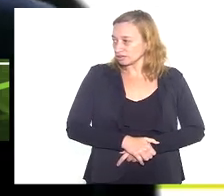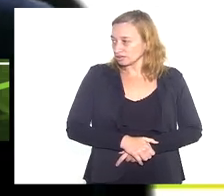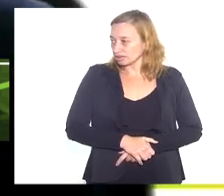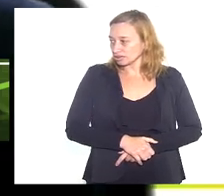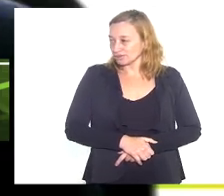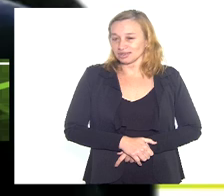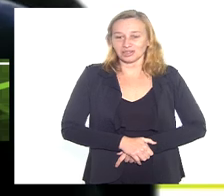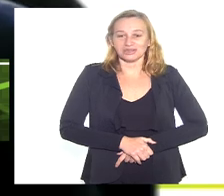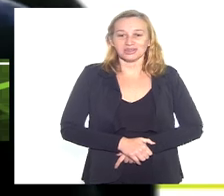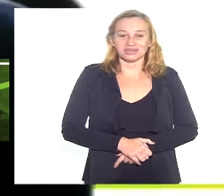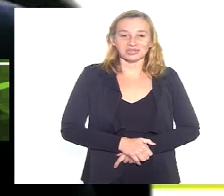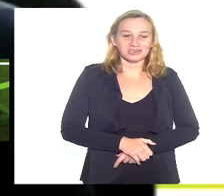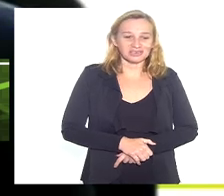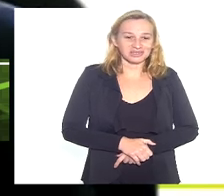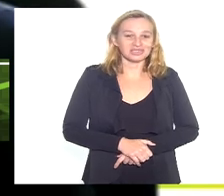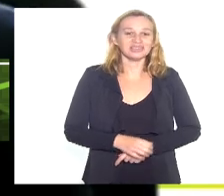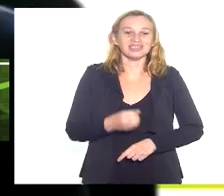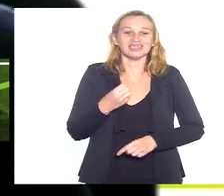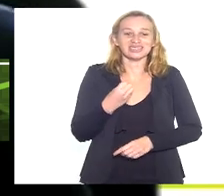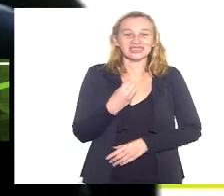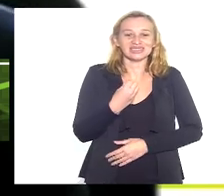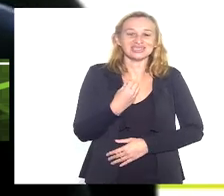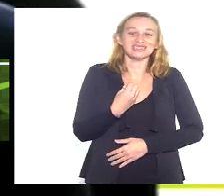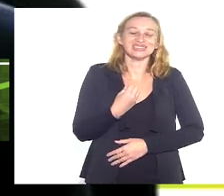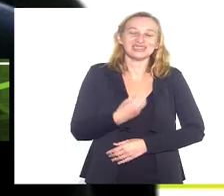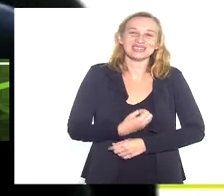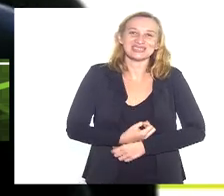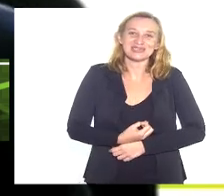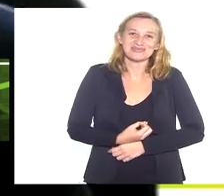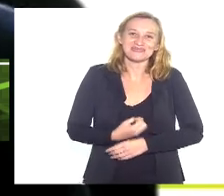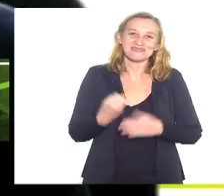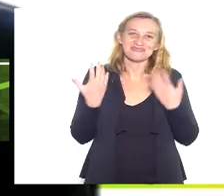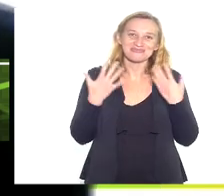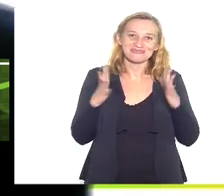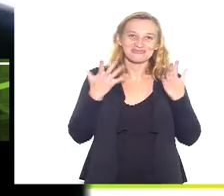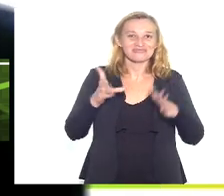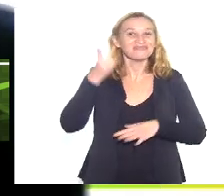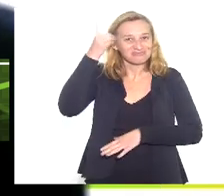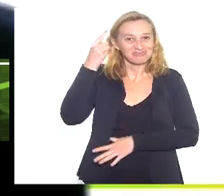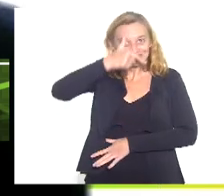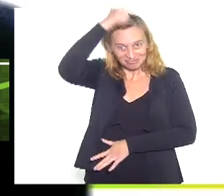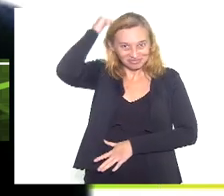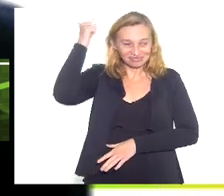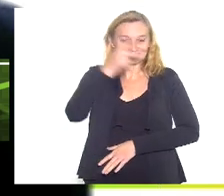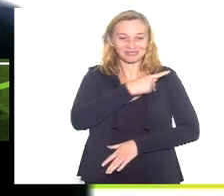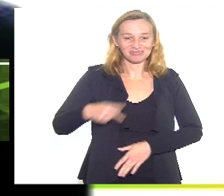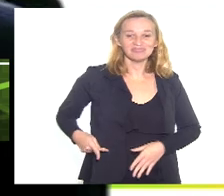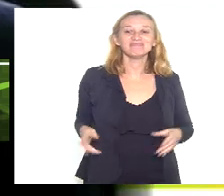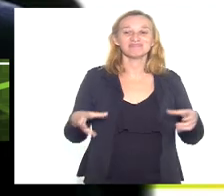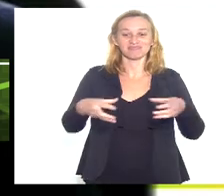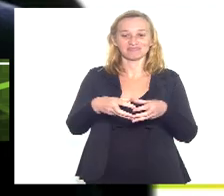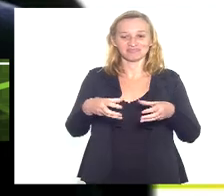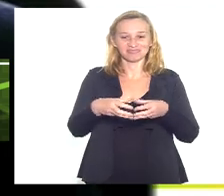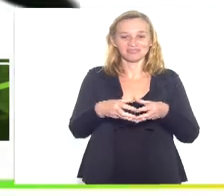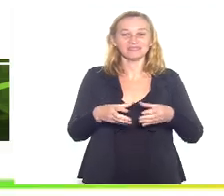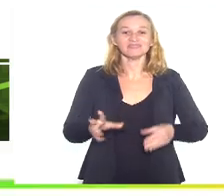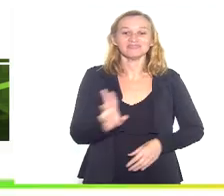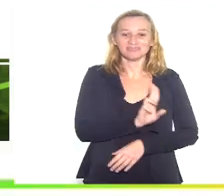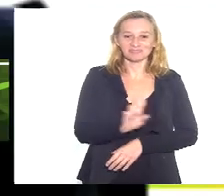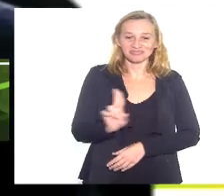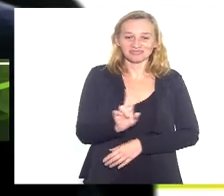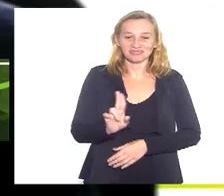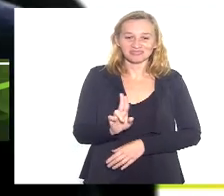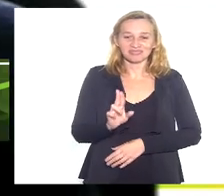gostaria de saudar o nobre deputado Luiz Paulo, presidente dessa comissão, em nome da